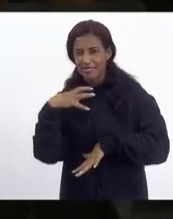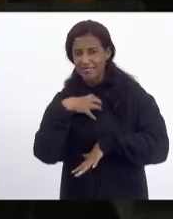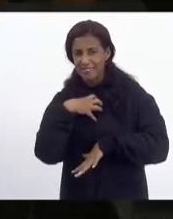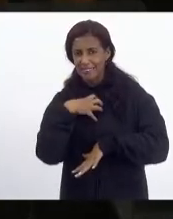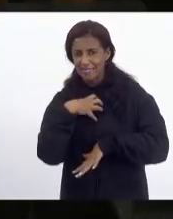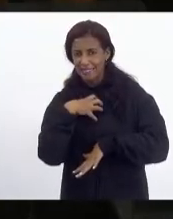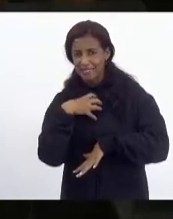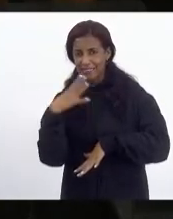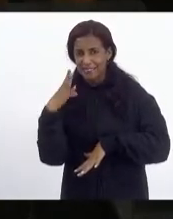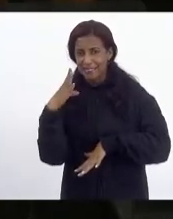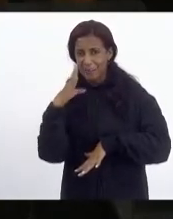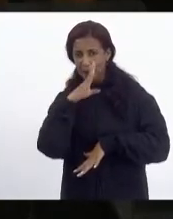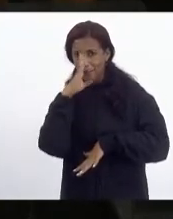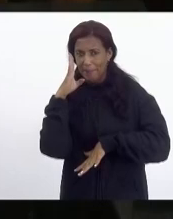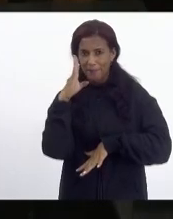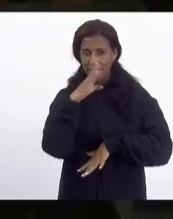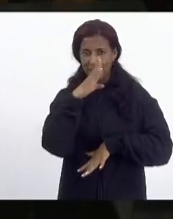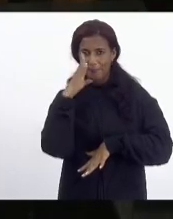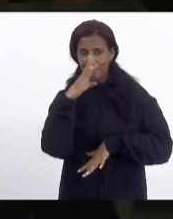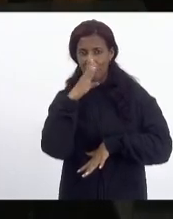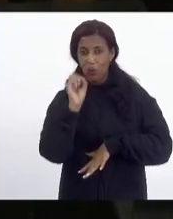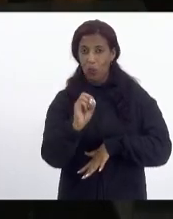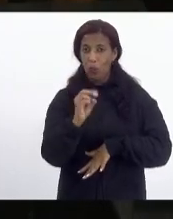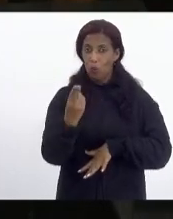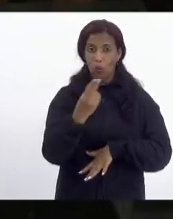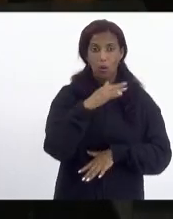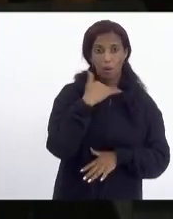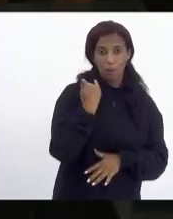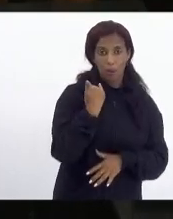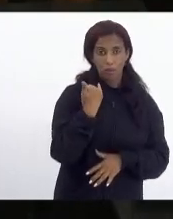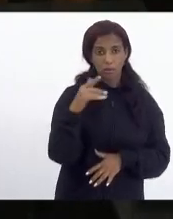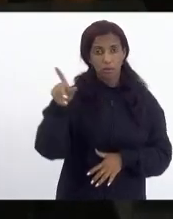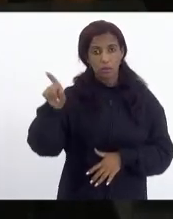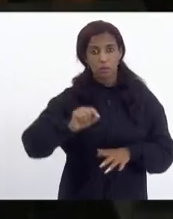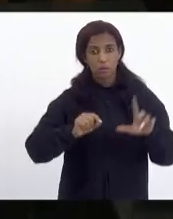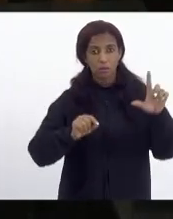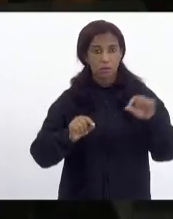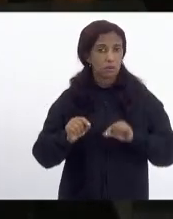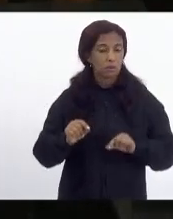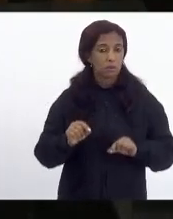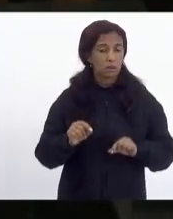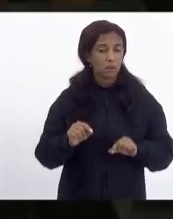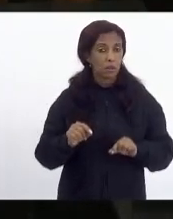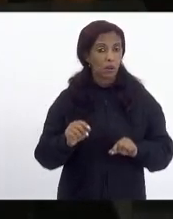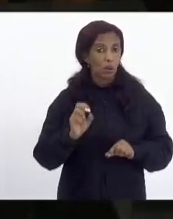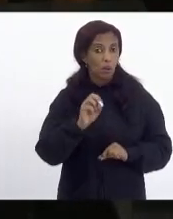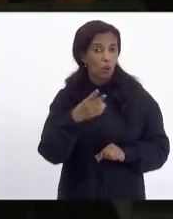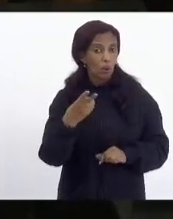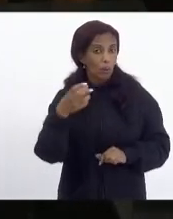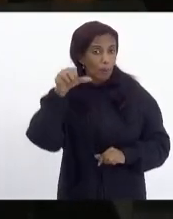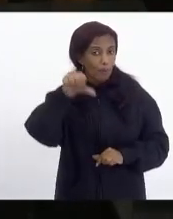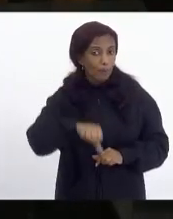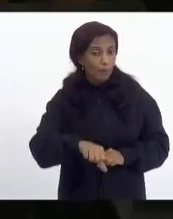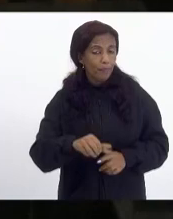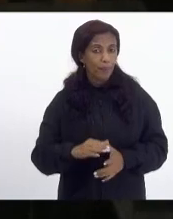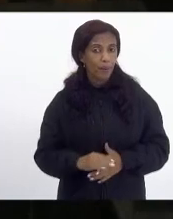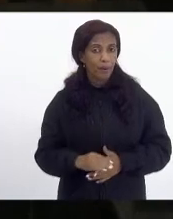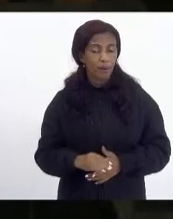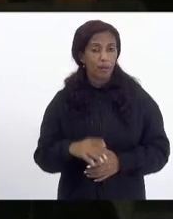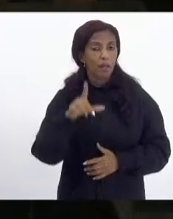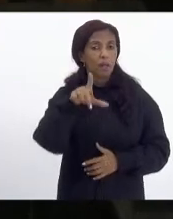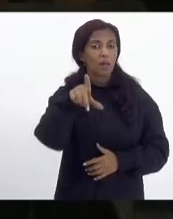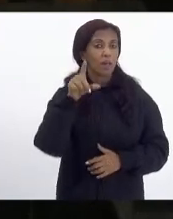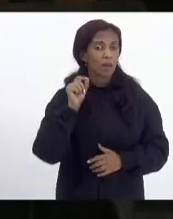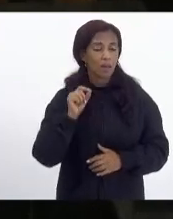dorzinha o mal-estar e o a morte o pior ainda vai